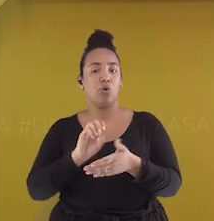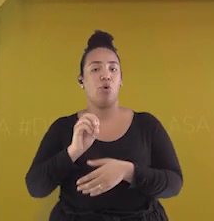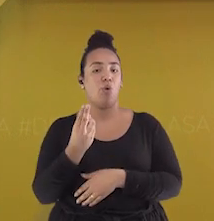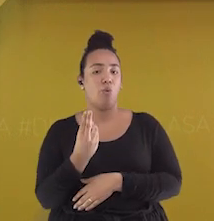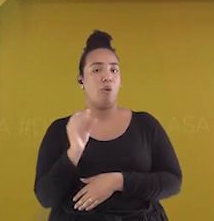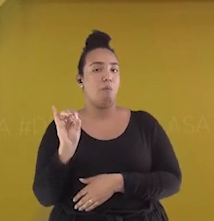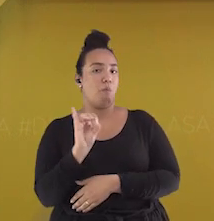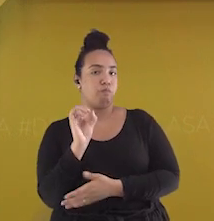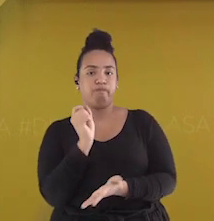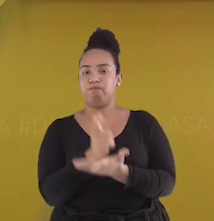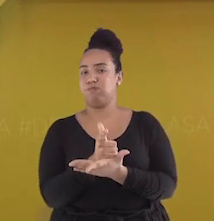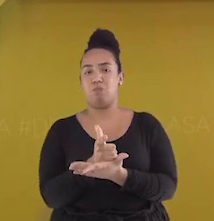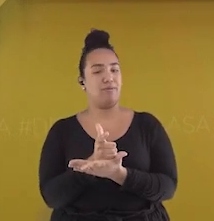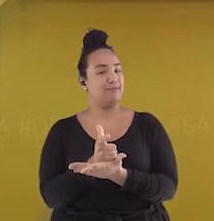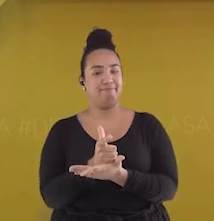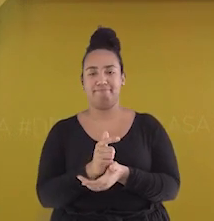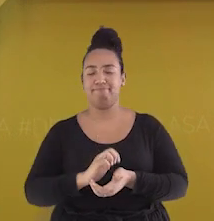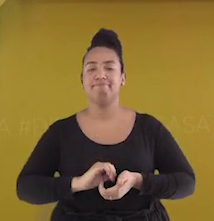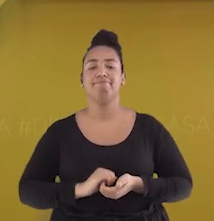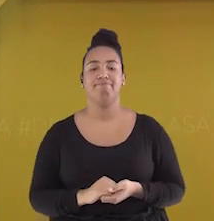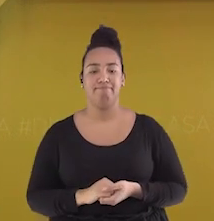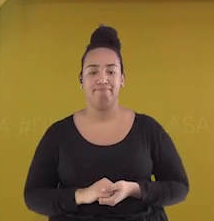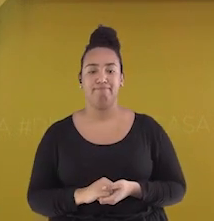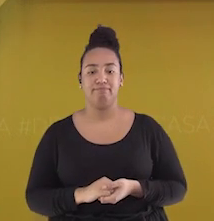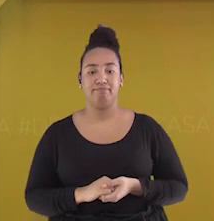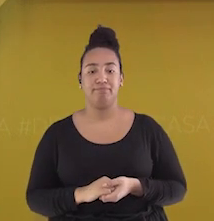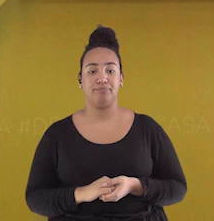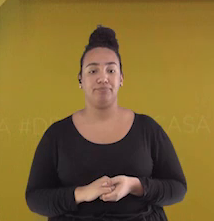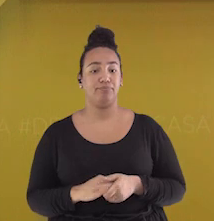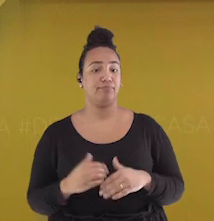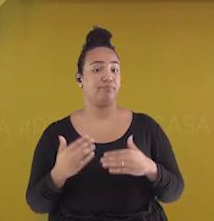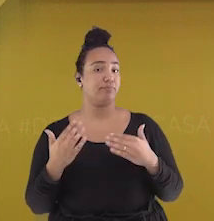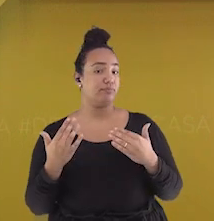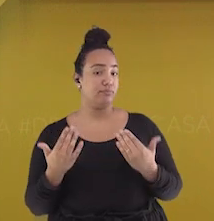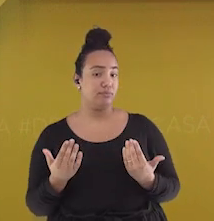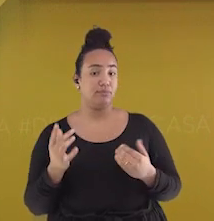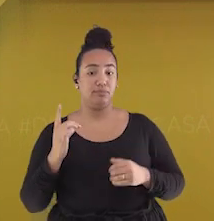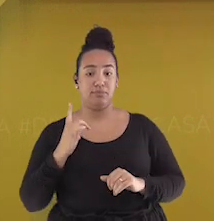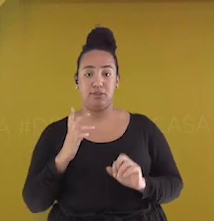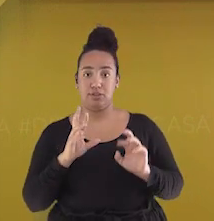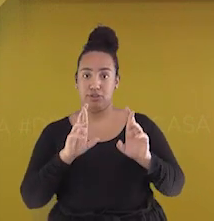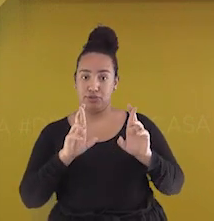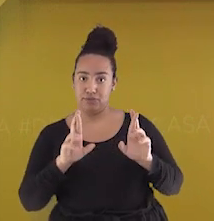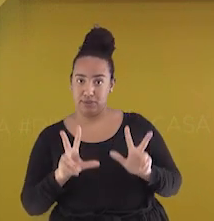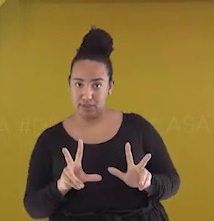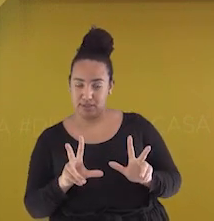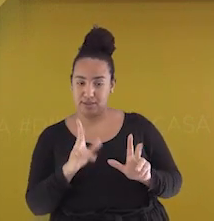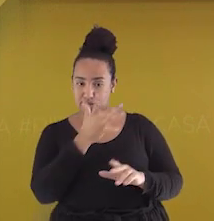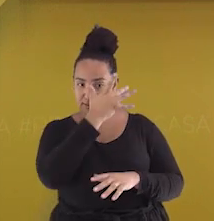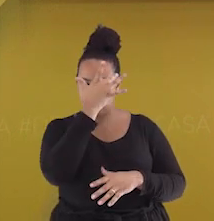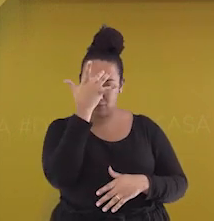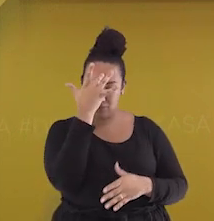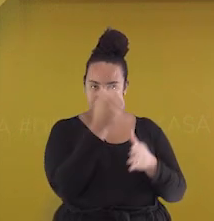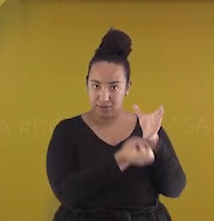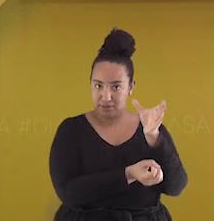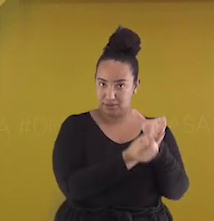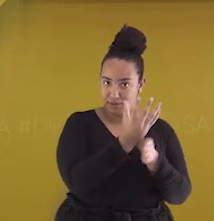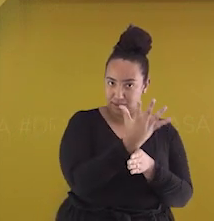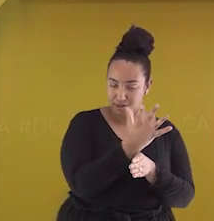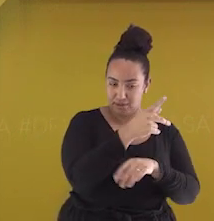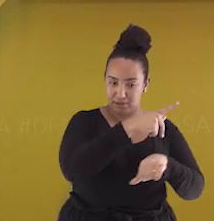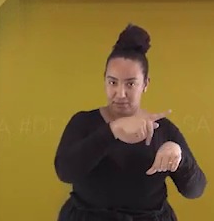e impostos. A diferença entre os membros e os associados